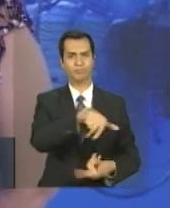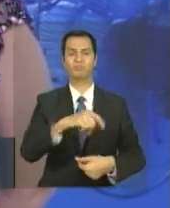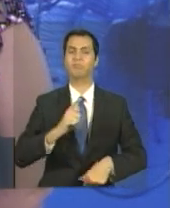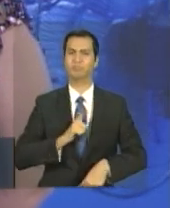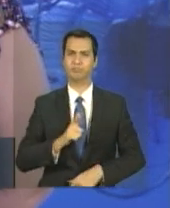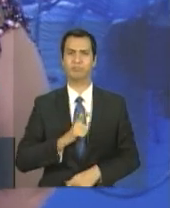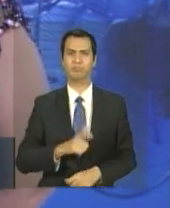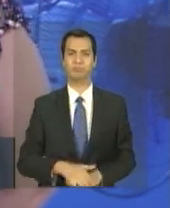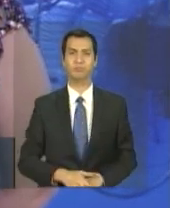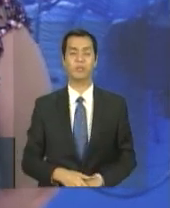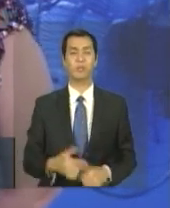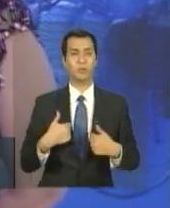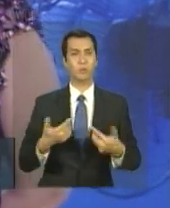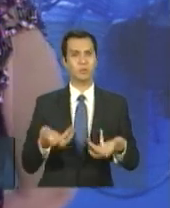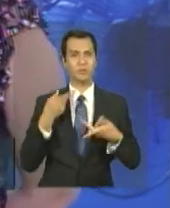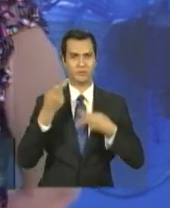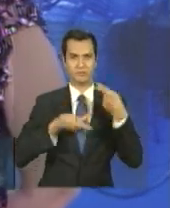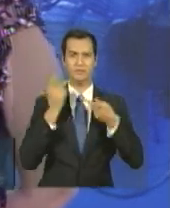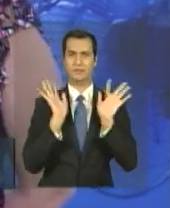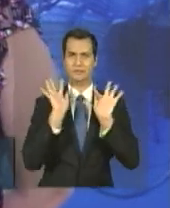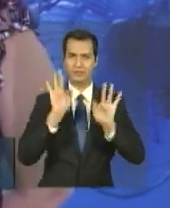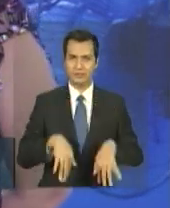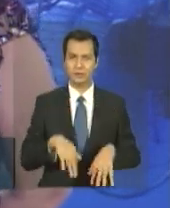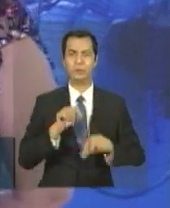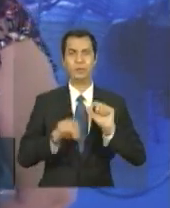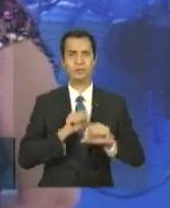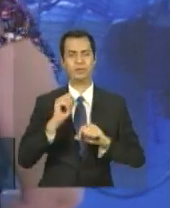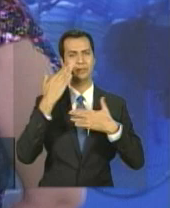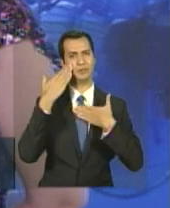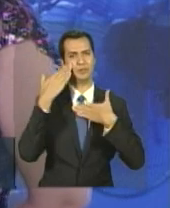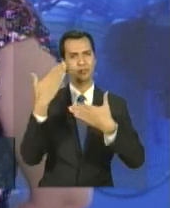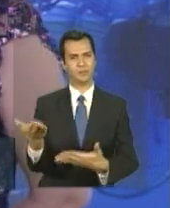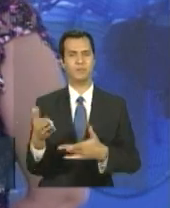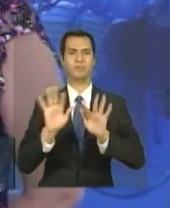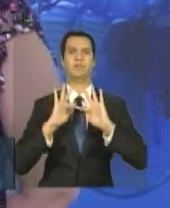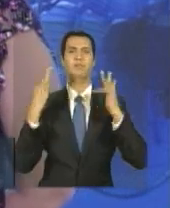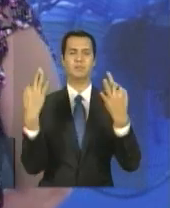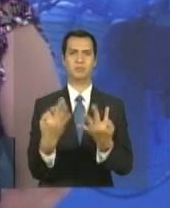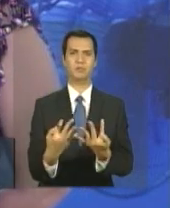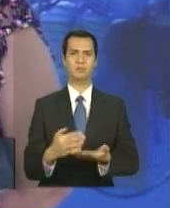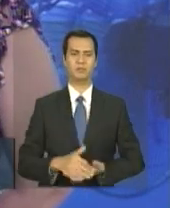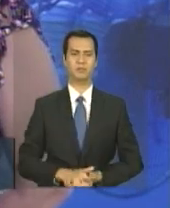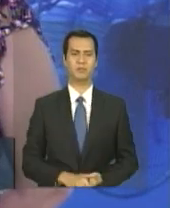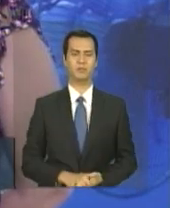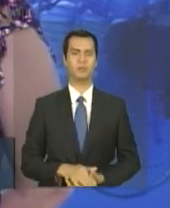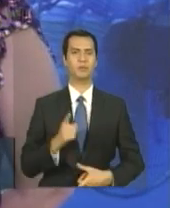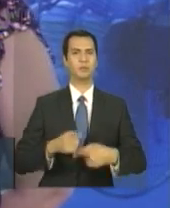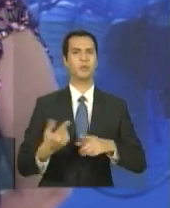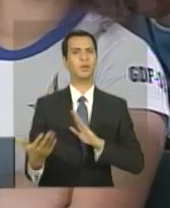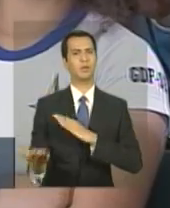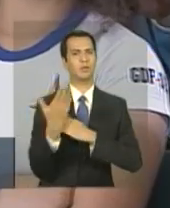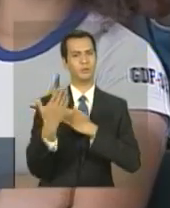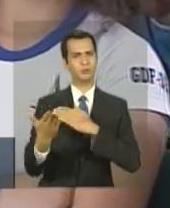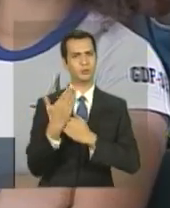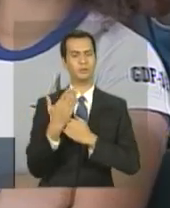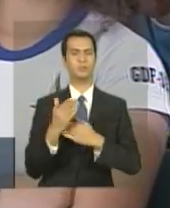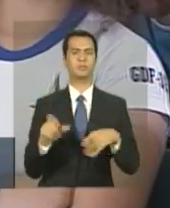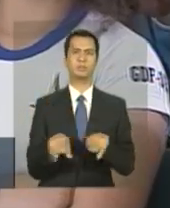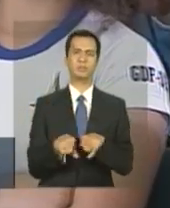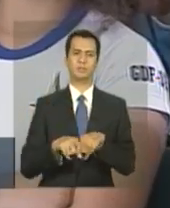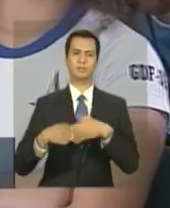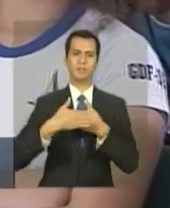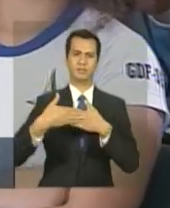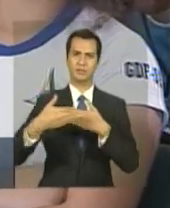mundo. Quero concluir agradecendo aos nossos familiares pelo apoio, atenção e